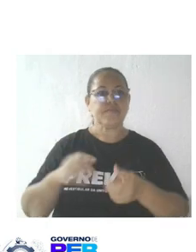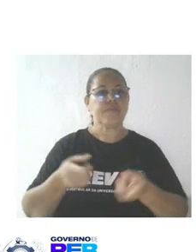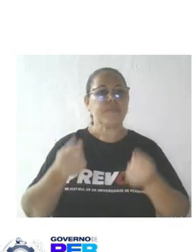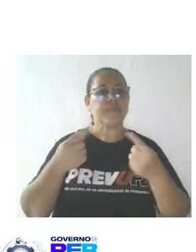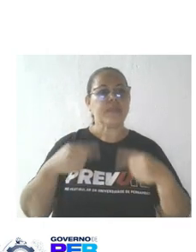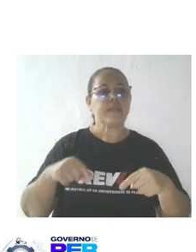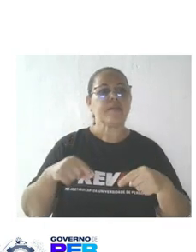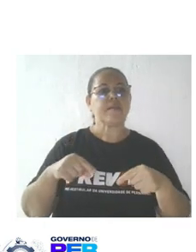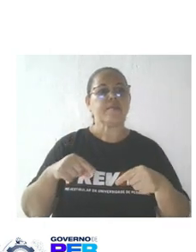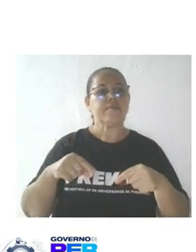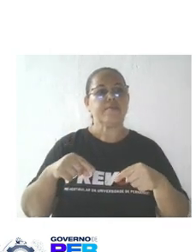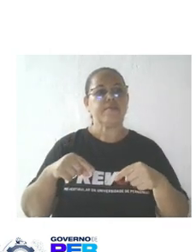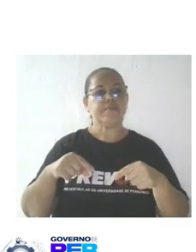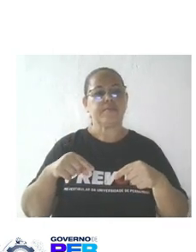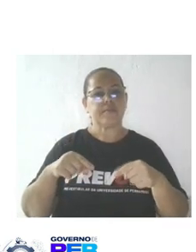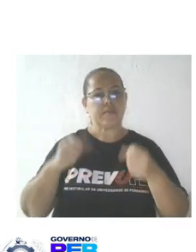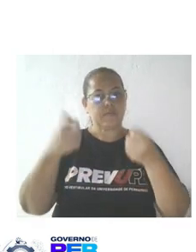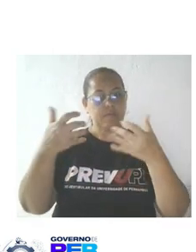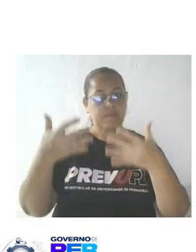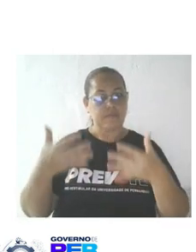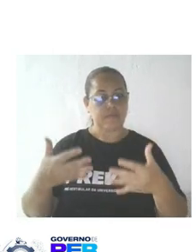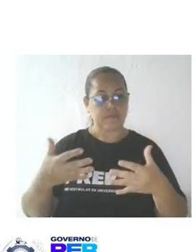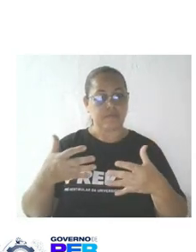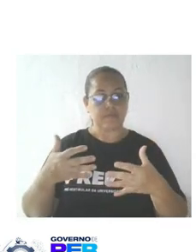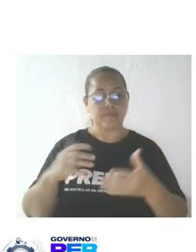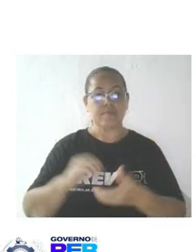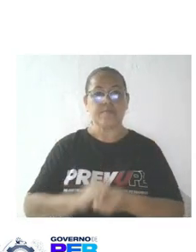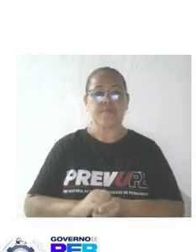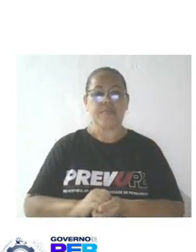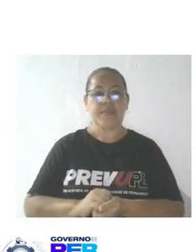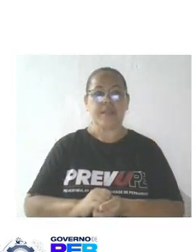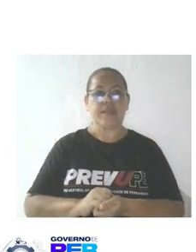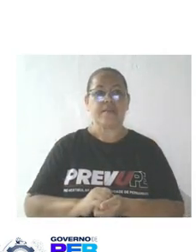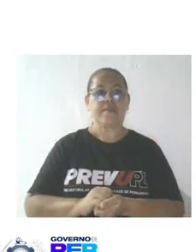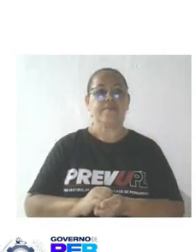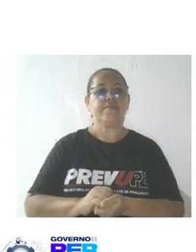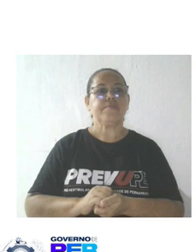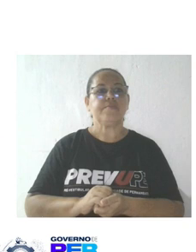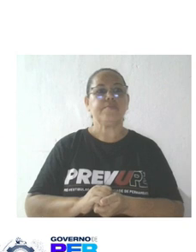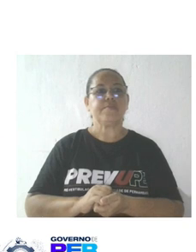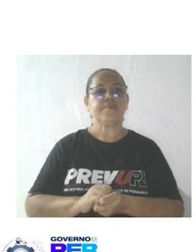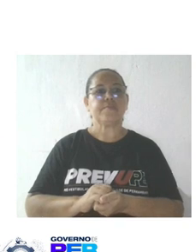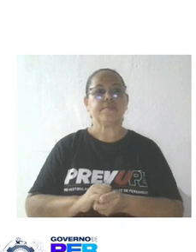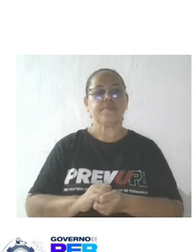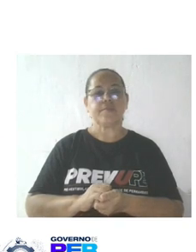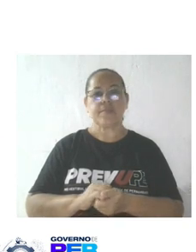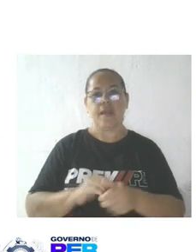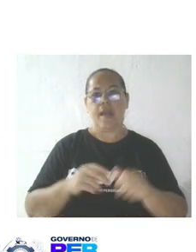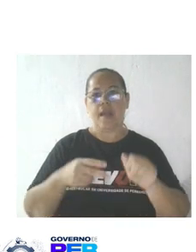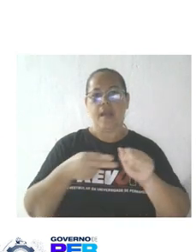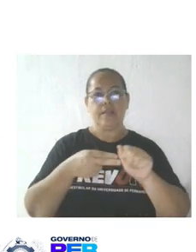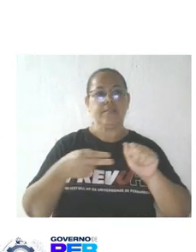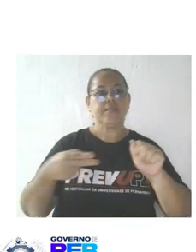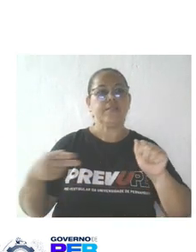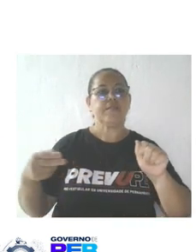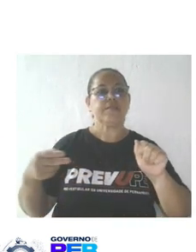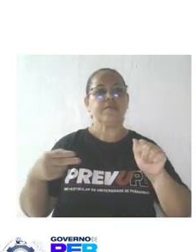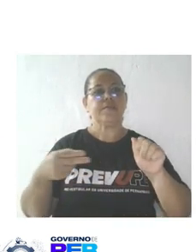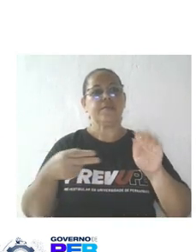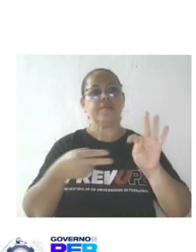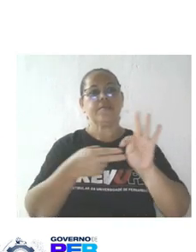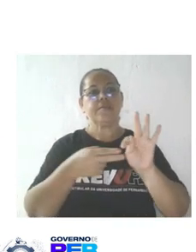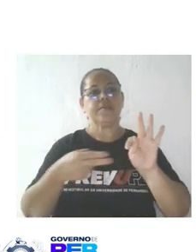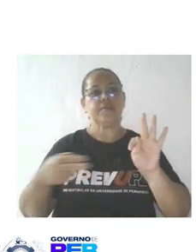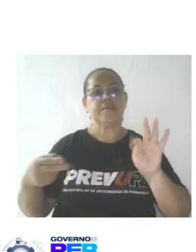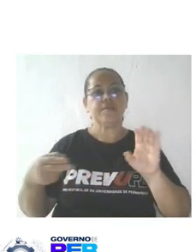essenciais. Vou parar logo por aí, pessoal, porque essas daqui são as chamadas bases nitrogenadas dos nucleotídeos de